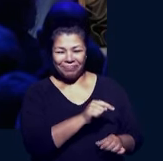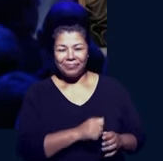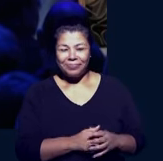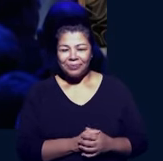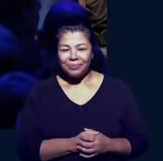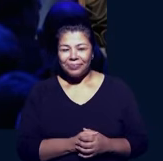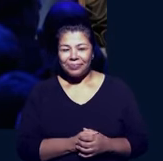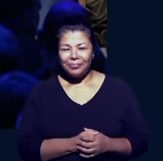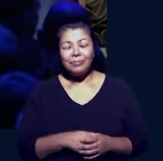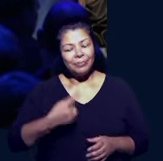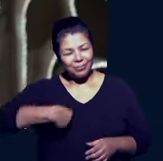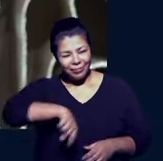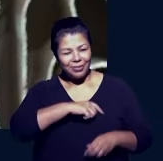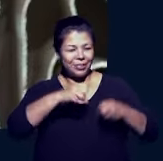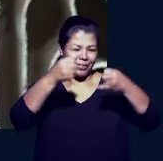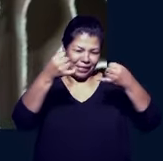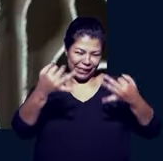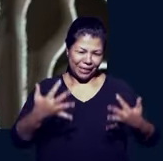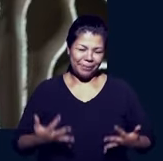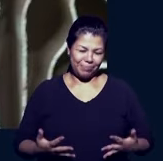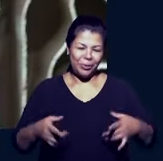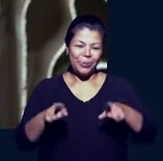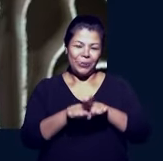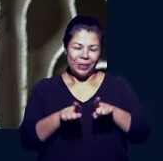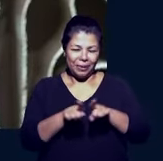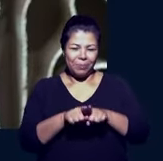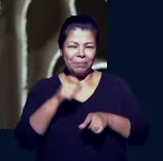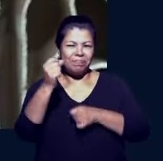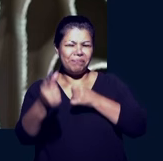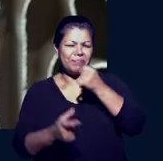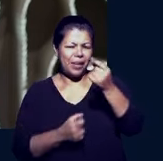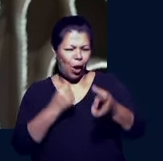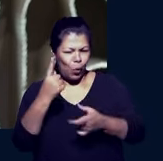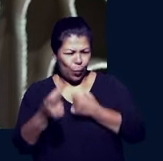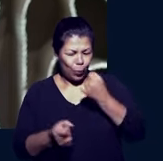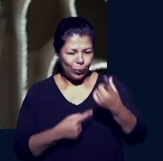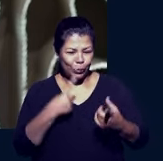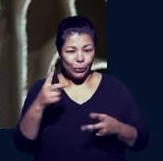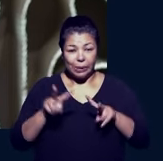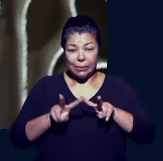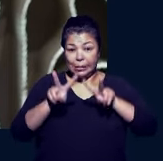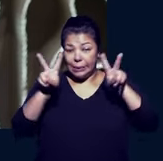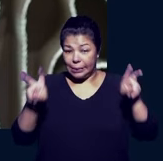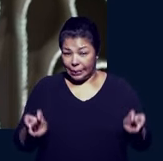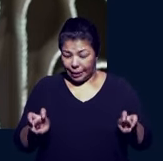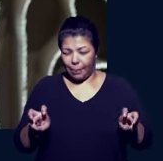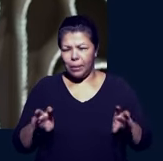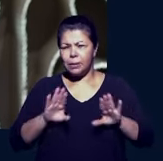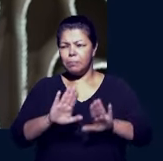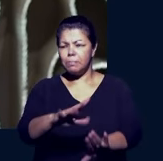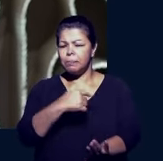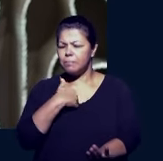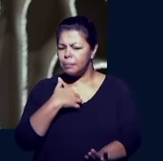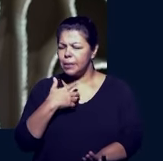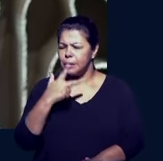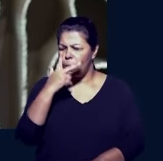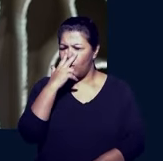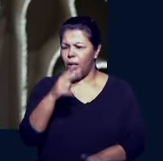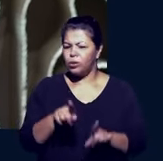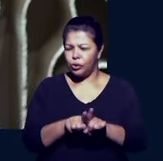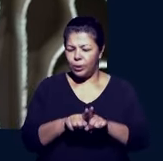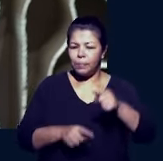pouco sobre talvez ampassã sobre alguma das das grandes temas né mas e eu acho que a a discussão